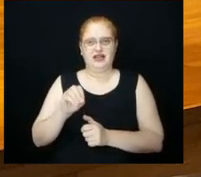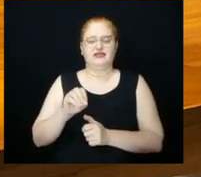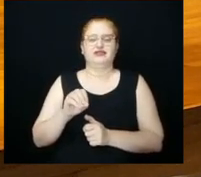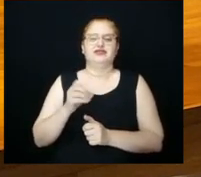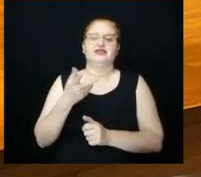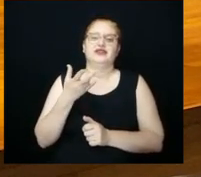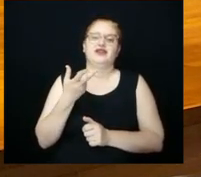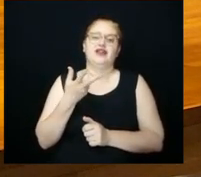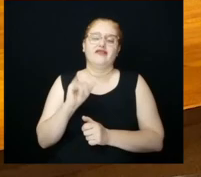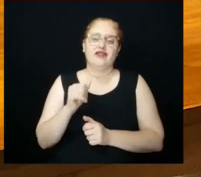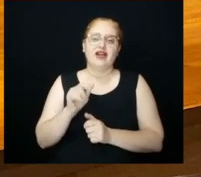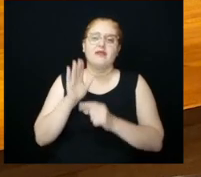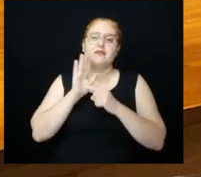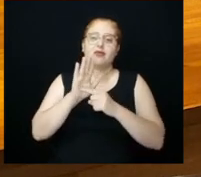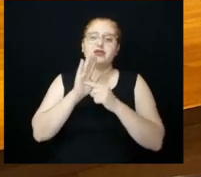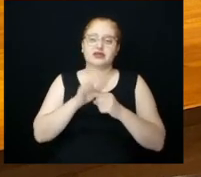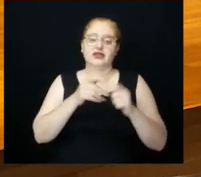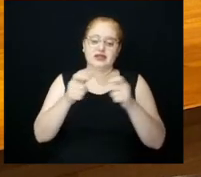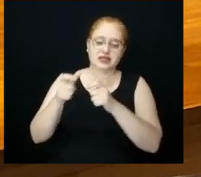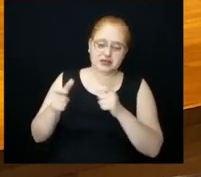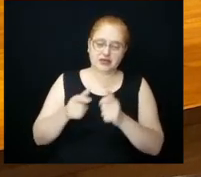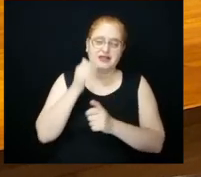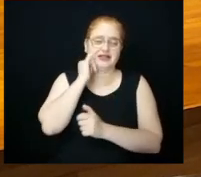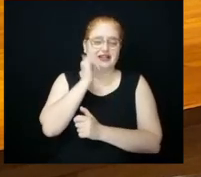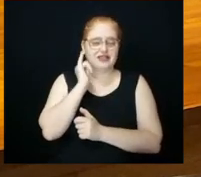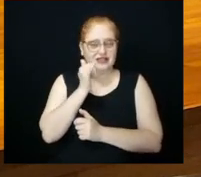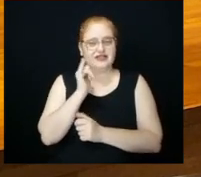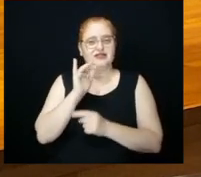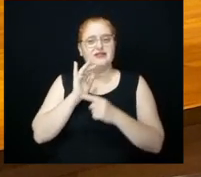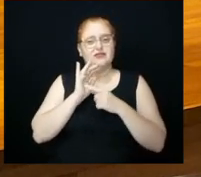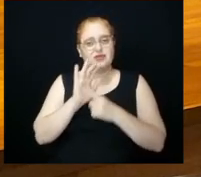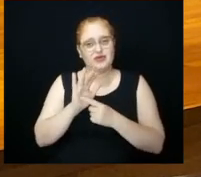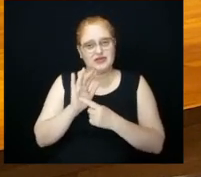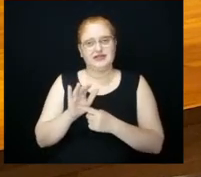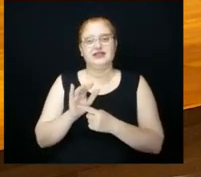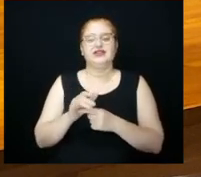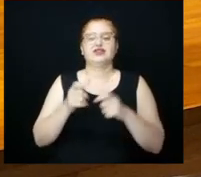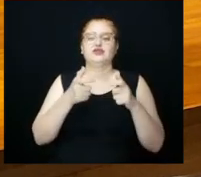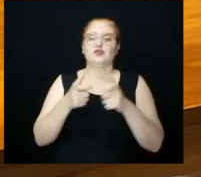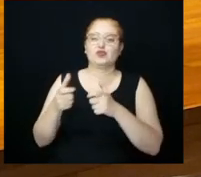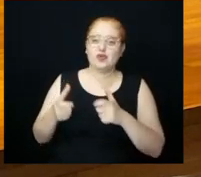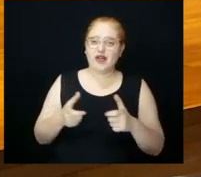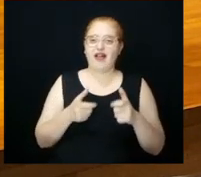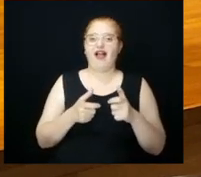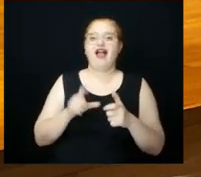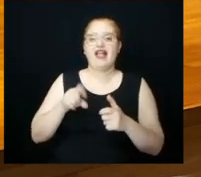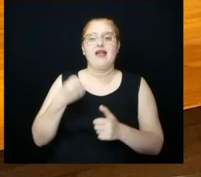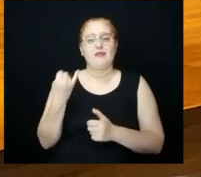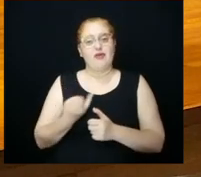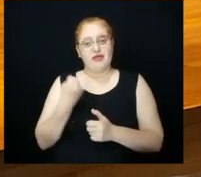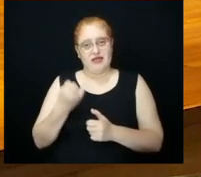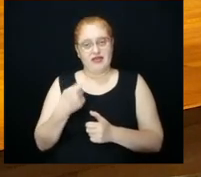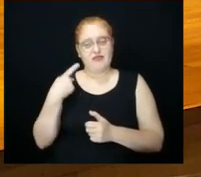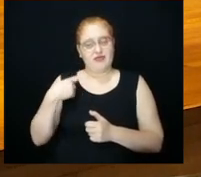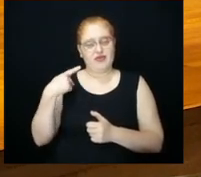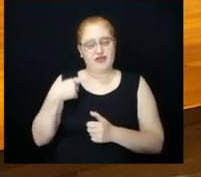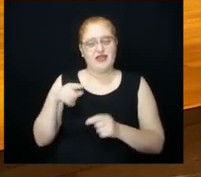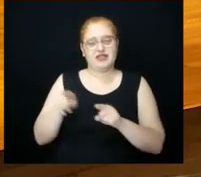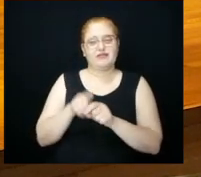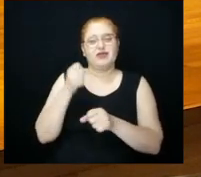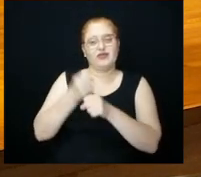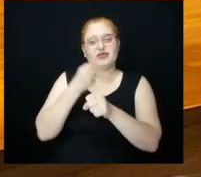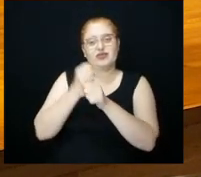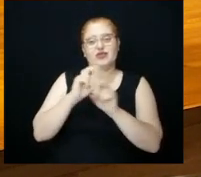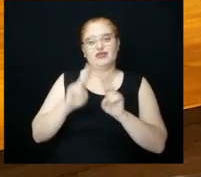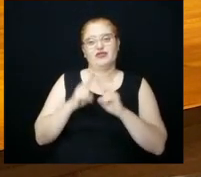espaço também através da narrativa, trazendo esses elementos, trazendo esses locais, né, que eram importantes para ela, e vai construindo esse